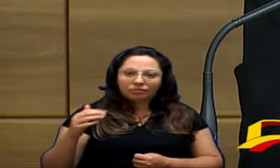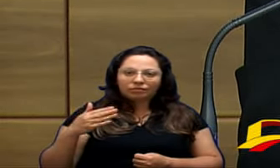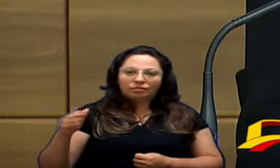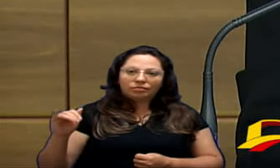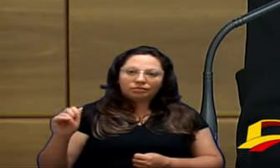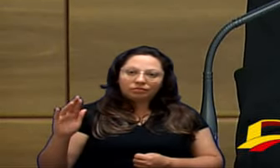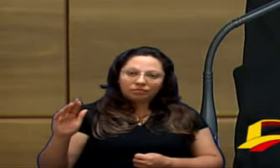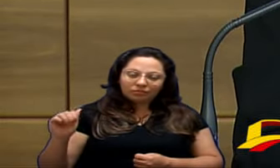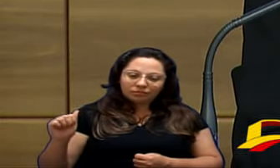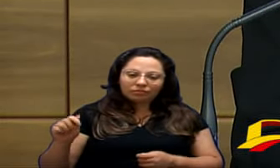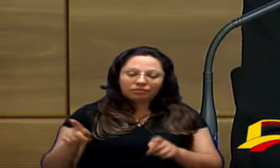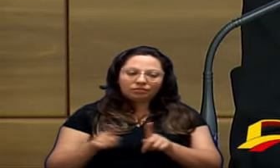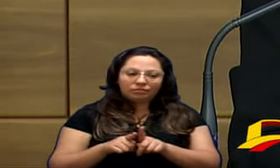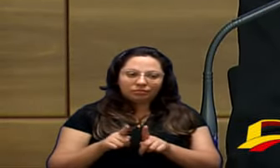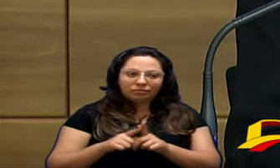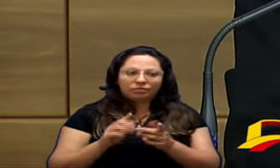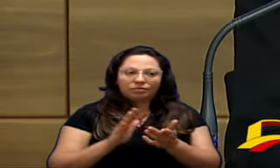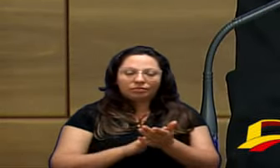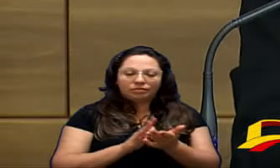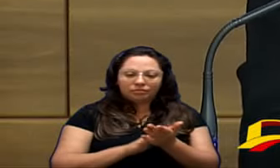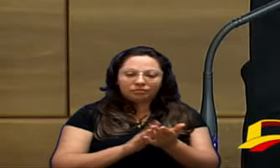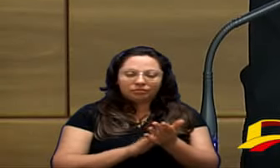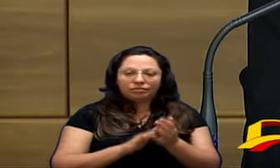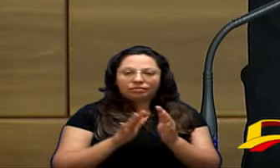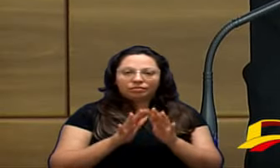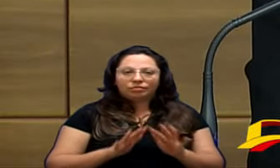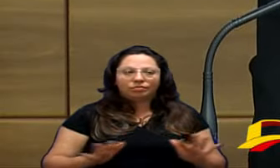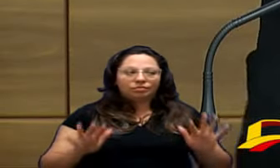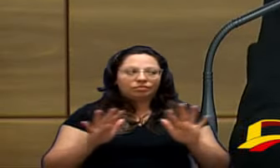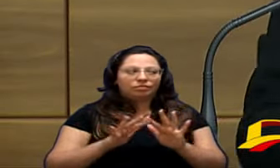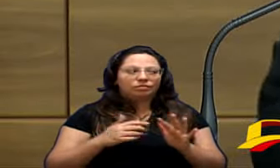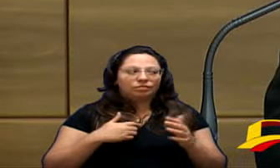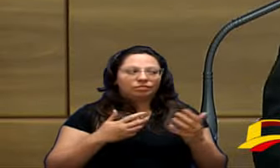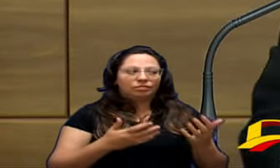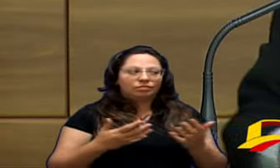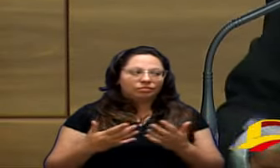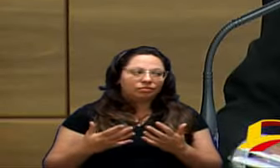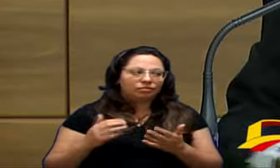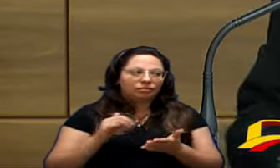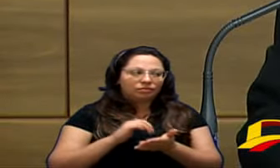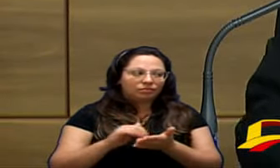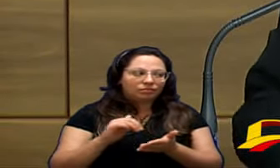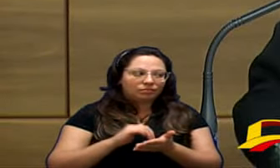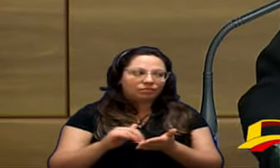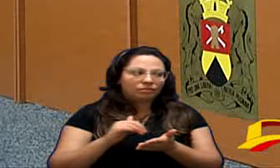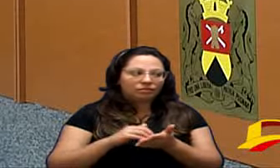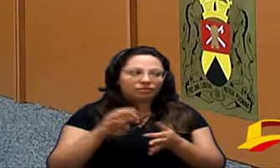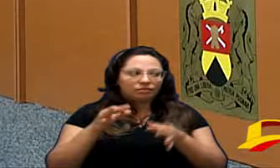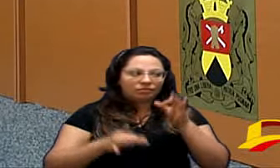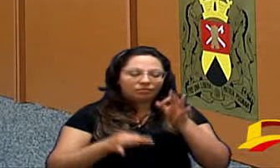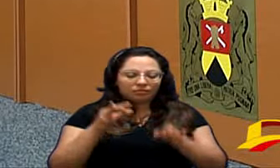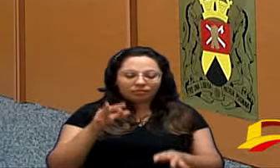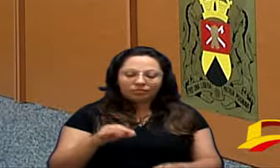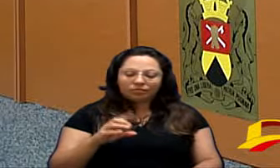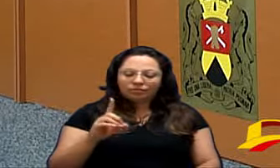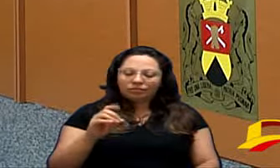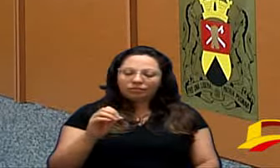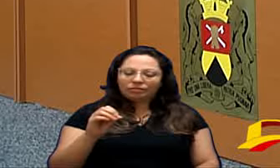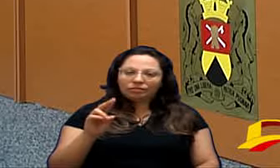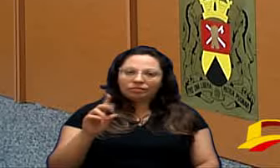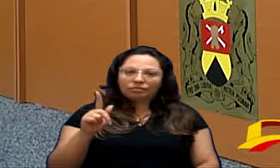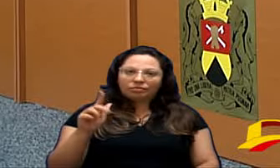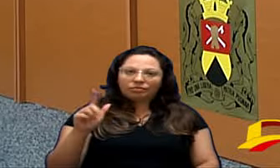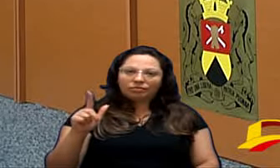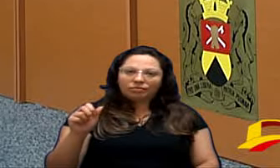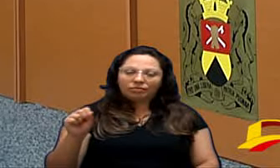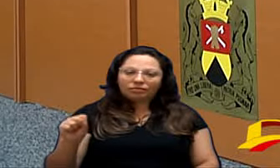agradeço você e toda a sua equipe conv convido o secretário Dr Douglas secretário negócio jurídico para poder senão ele não vai